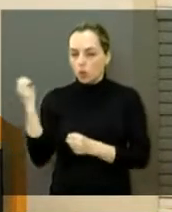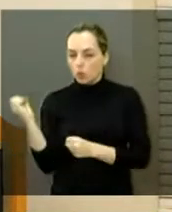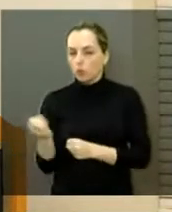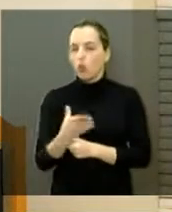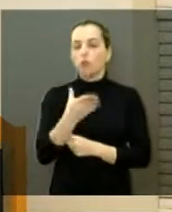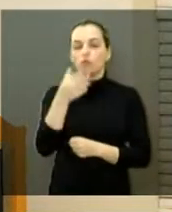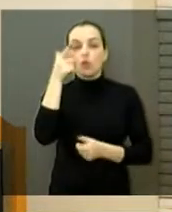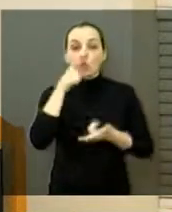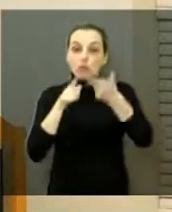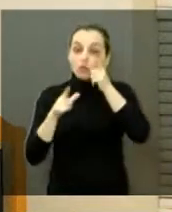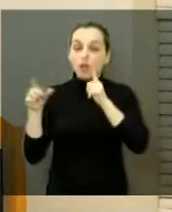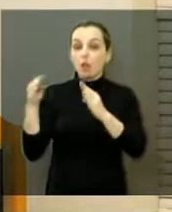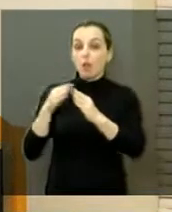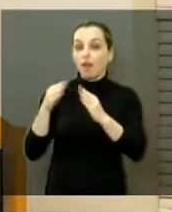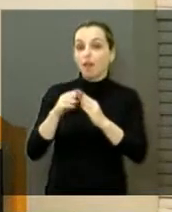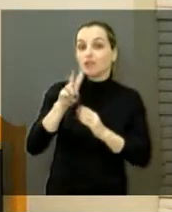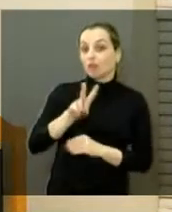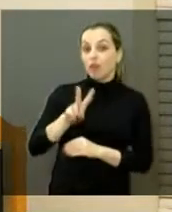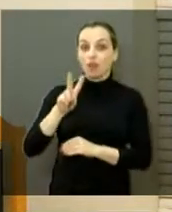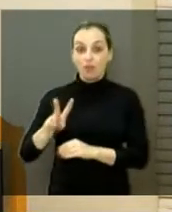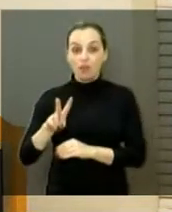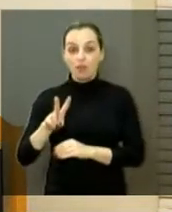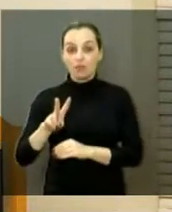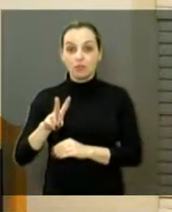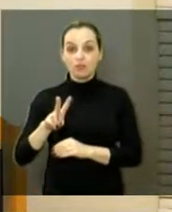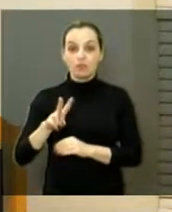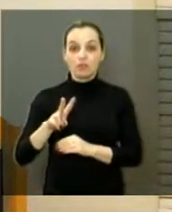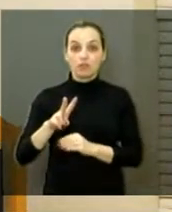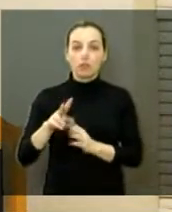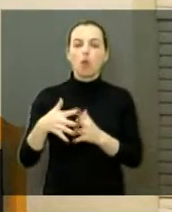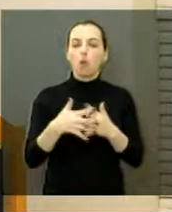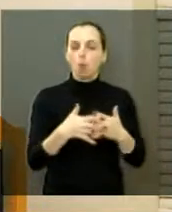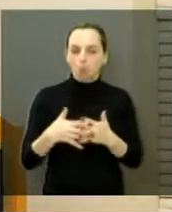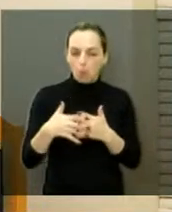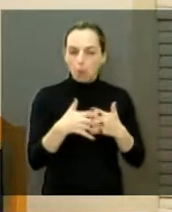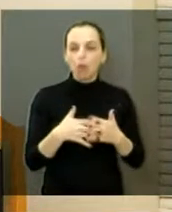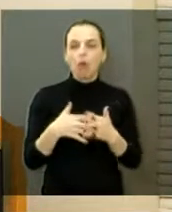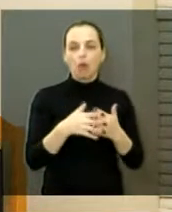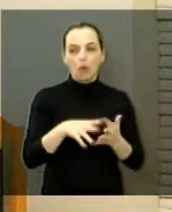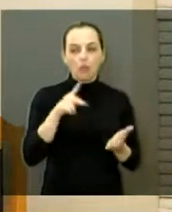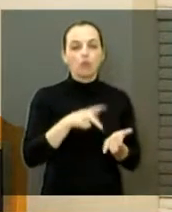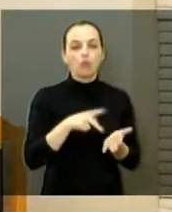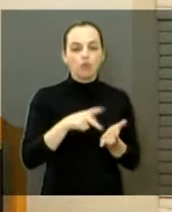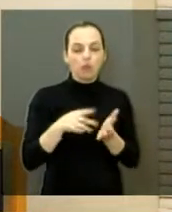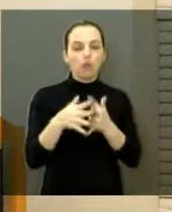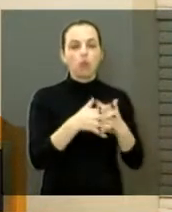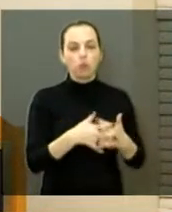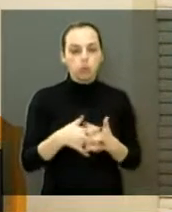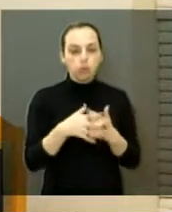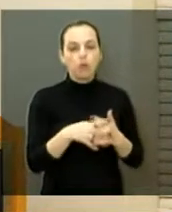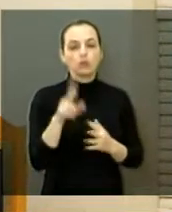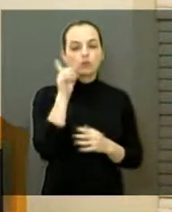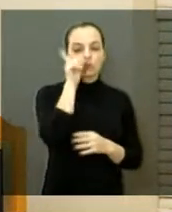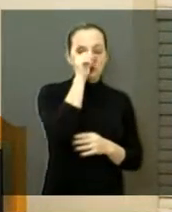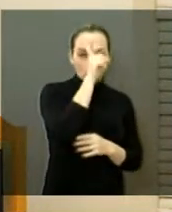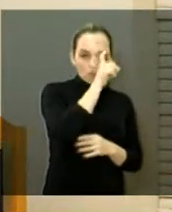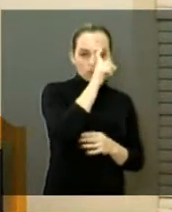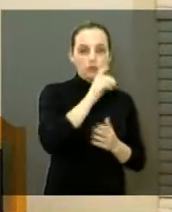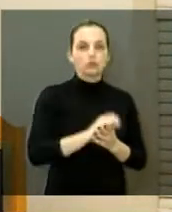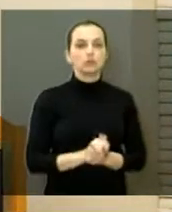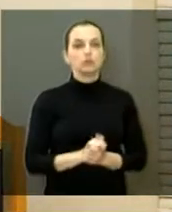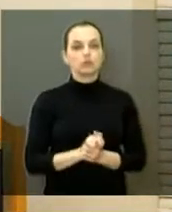Verde. É complicado, é muito complicado, é difícil, né?